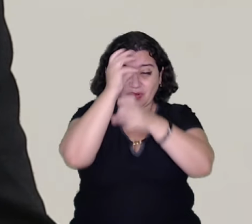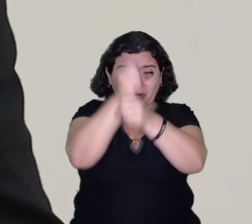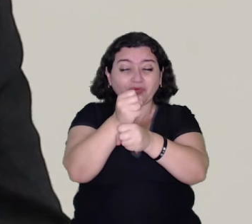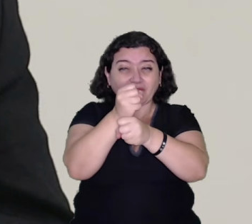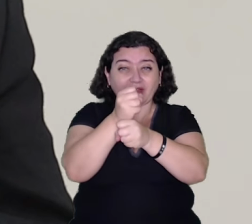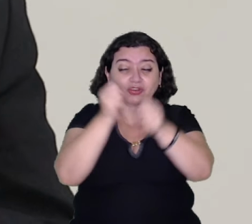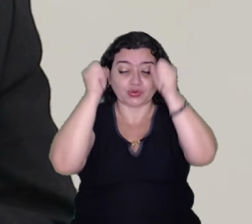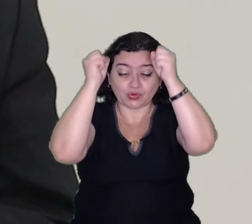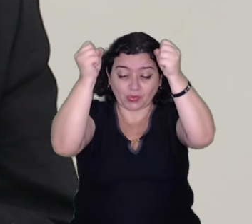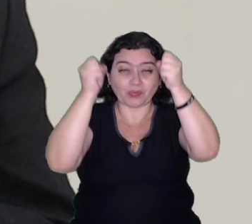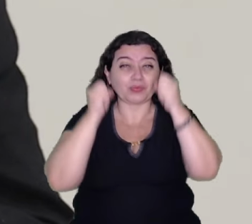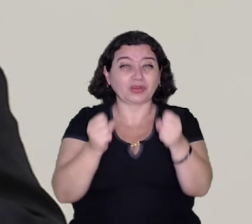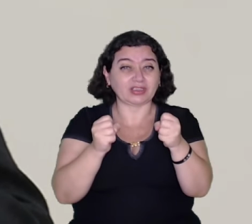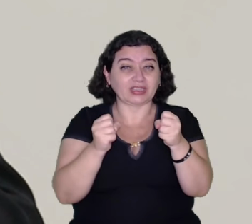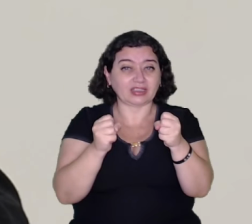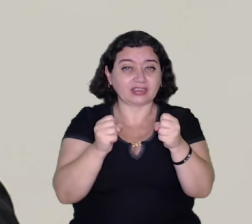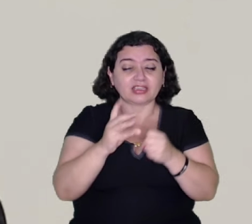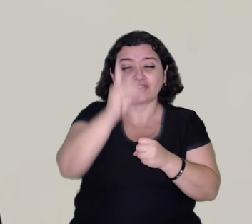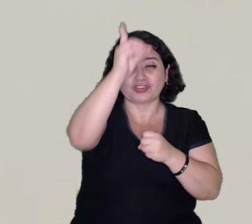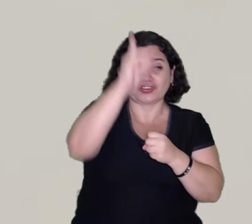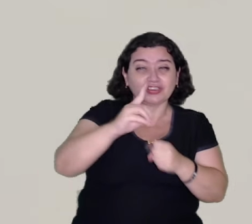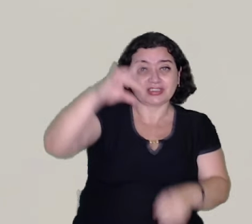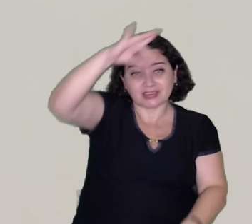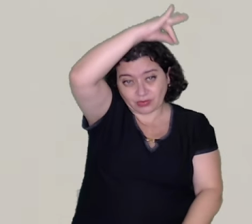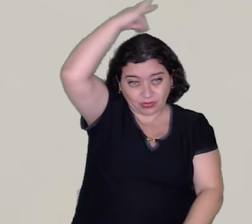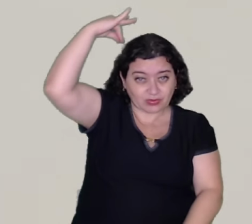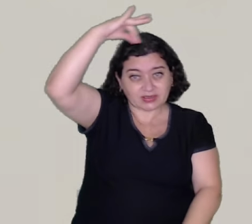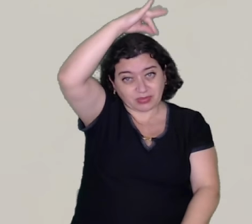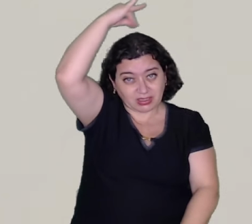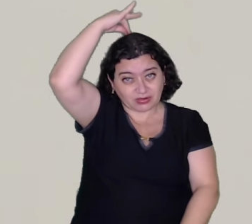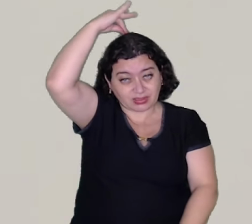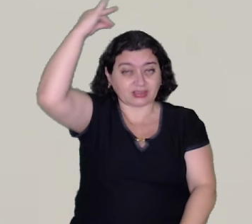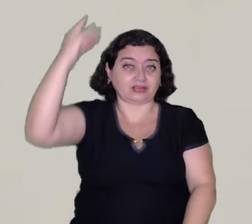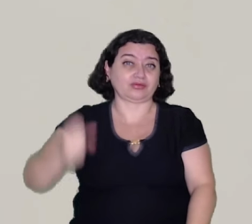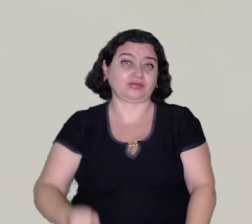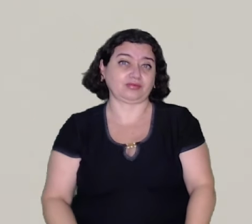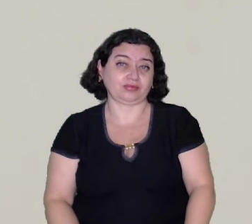poder, na direção do Espírito Santo.